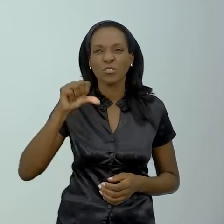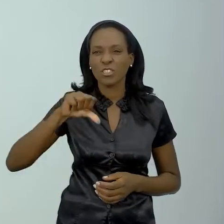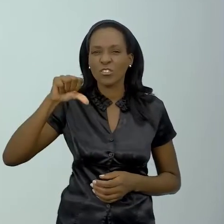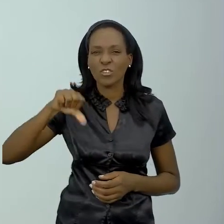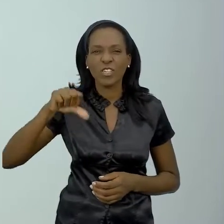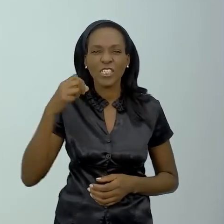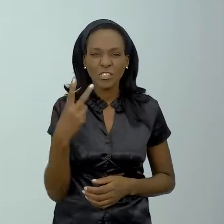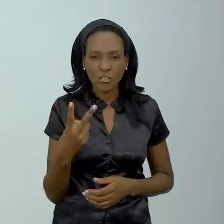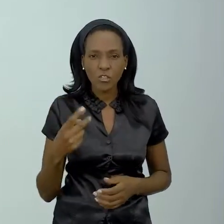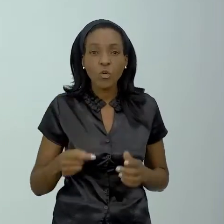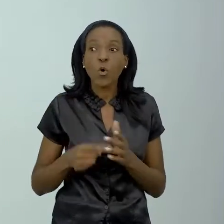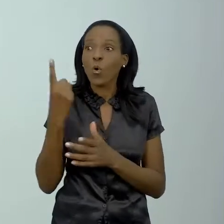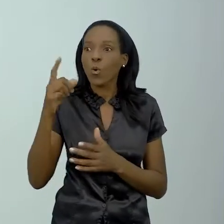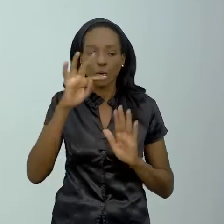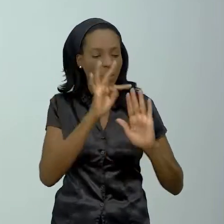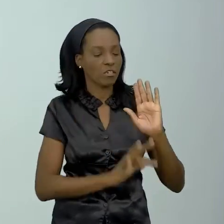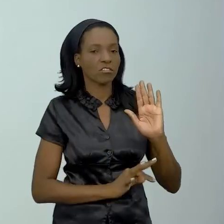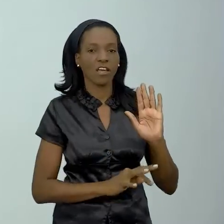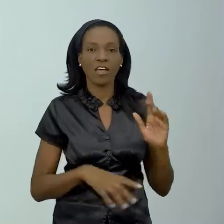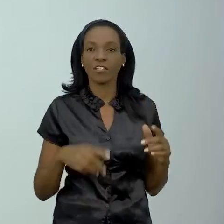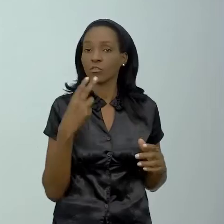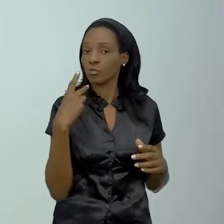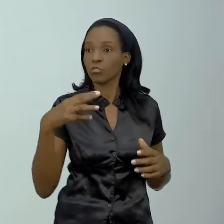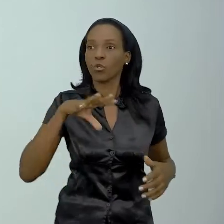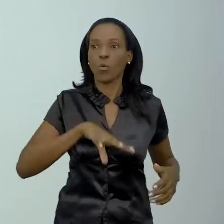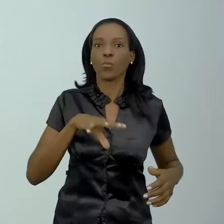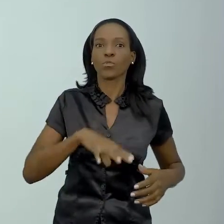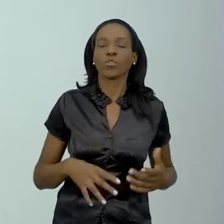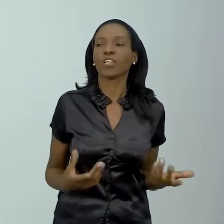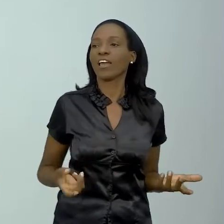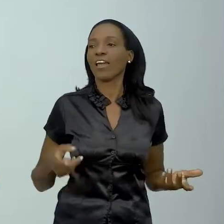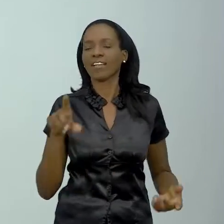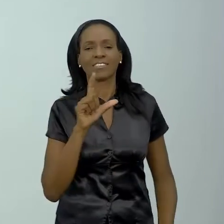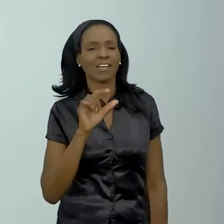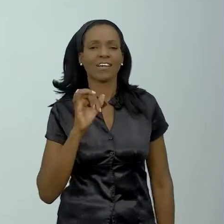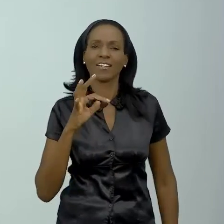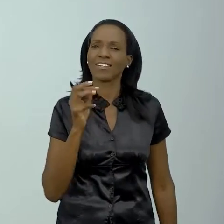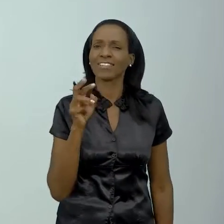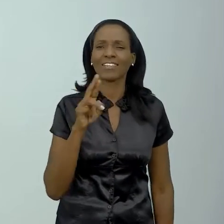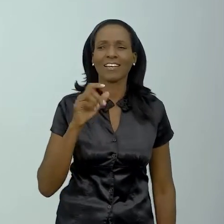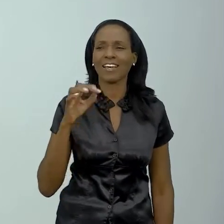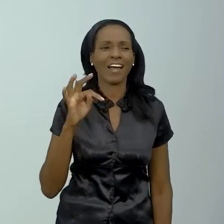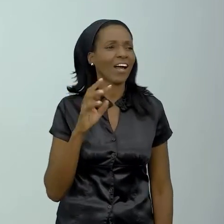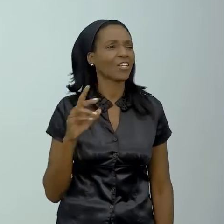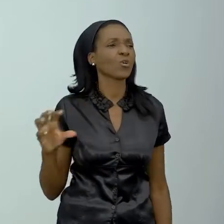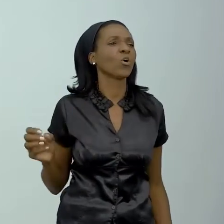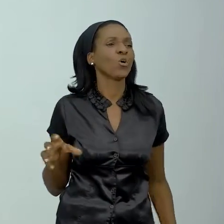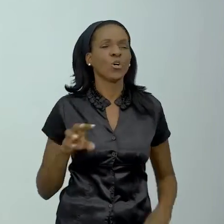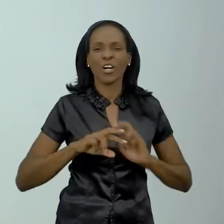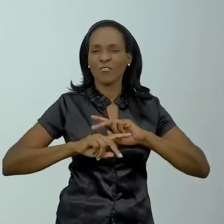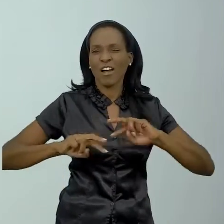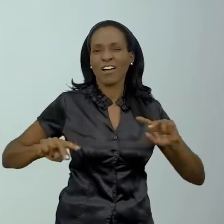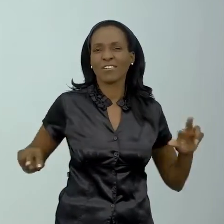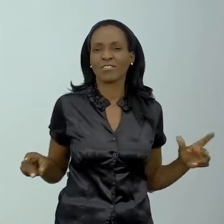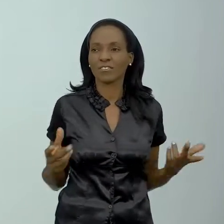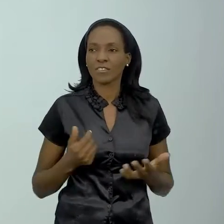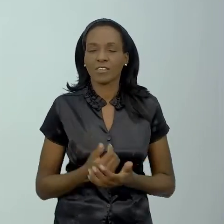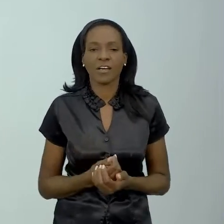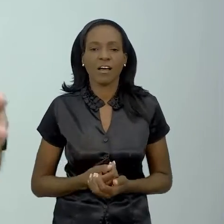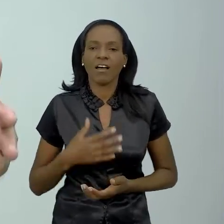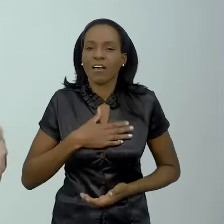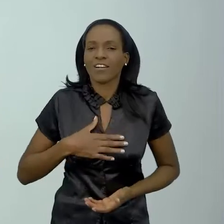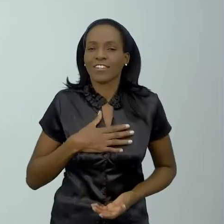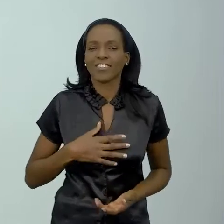língua portuguesa chamado de literatura. A Cantiga da Ribeirinha era literário, era trovador e tal. E o trovadorismo levou, acho que uns